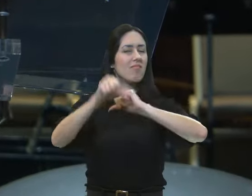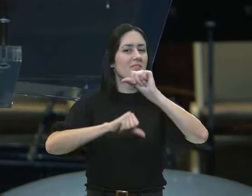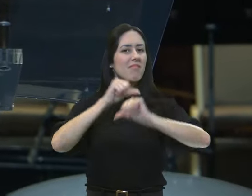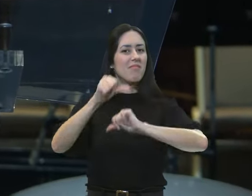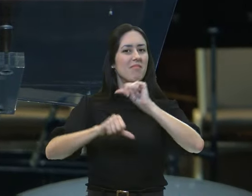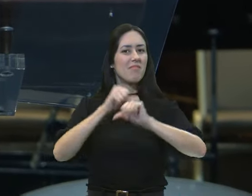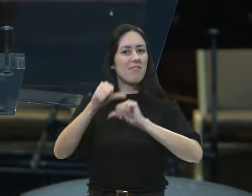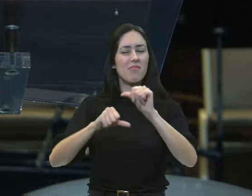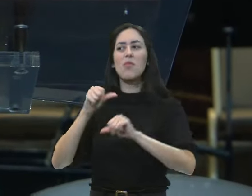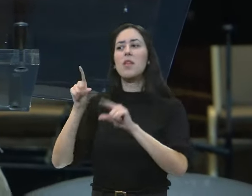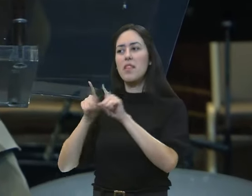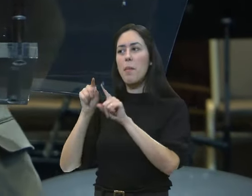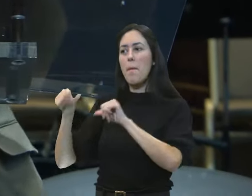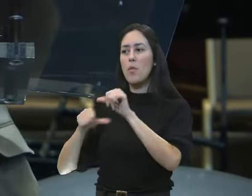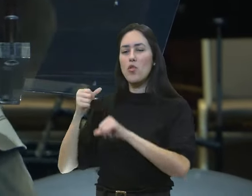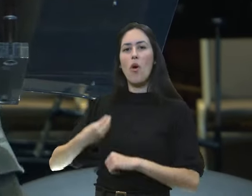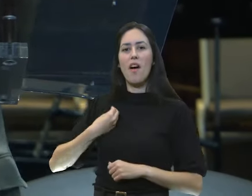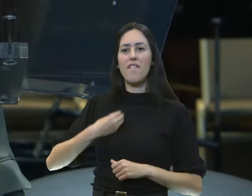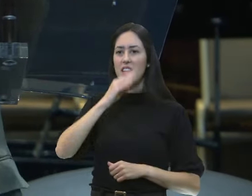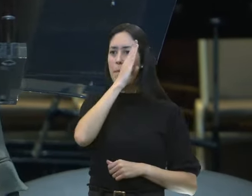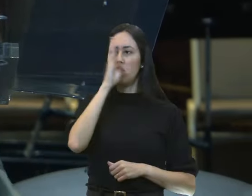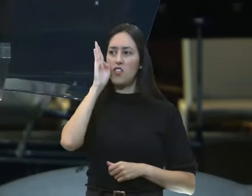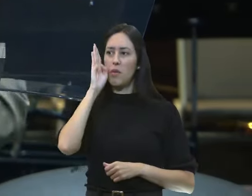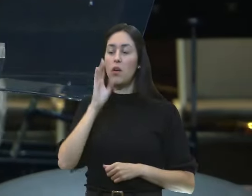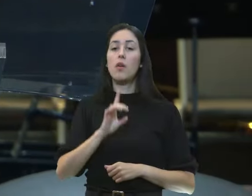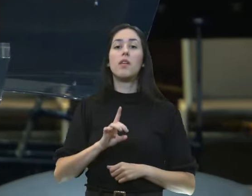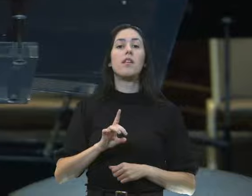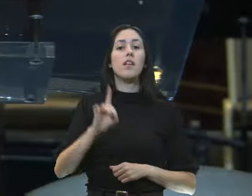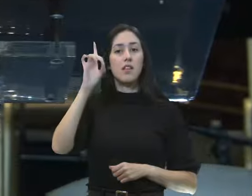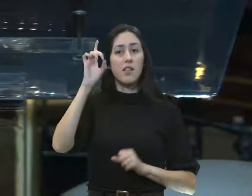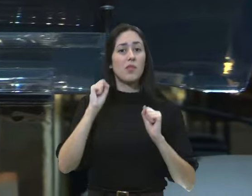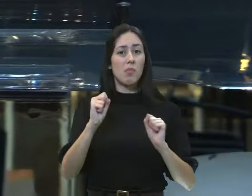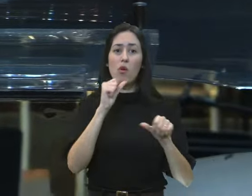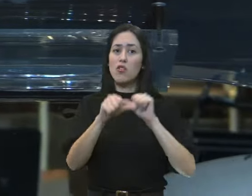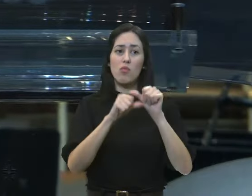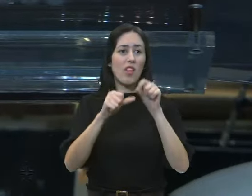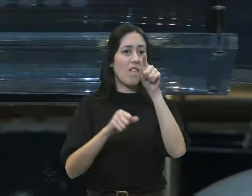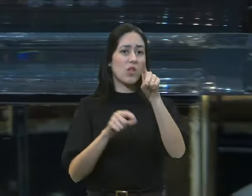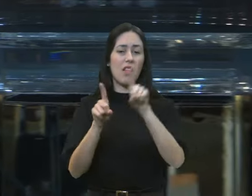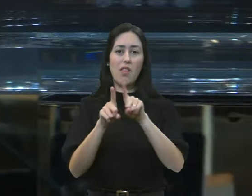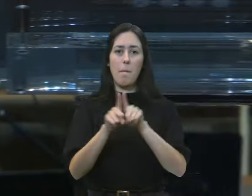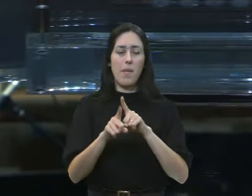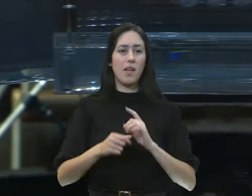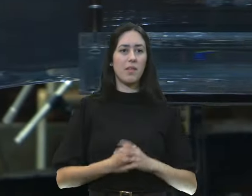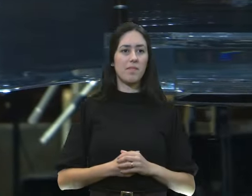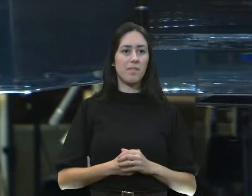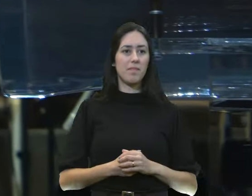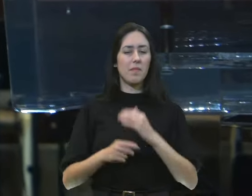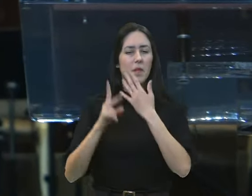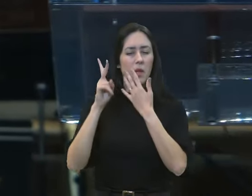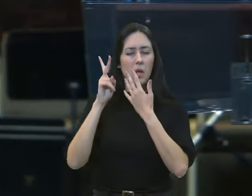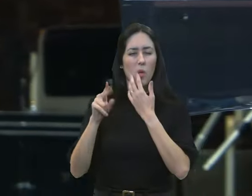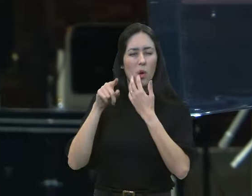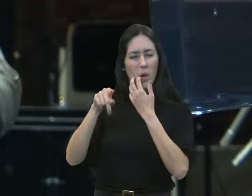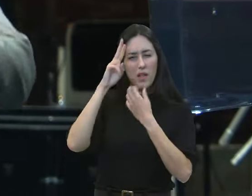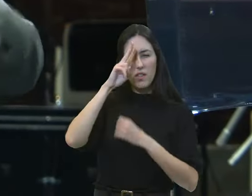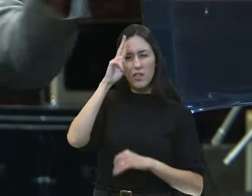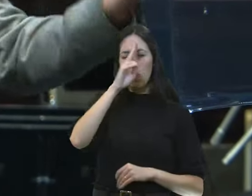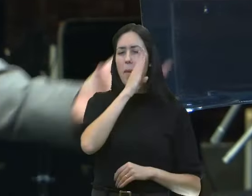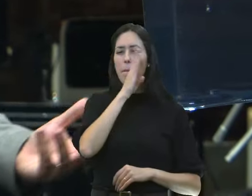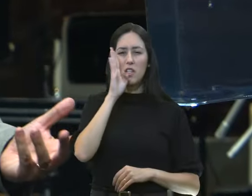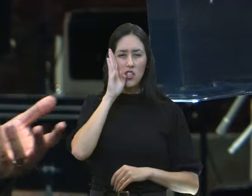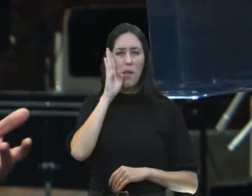realidade do Bartimeu, e Ele pode mudar você aqui. E sabe, assim como na história do Bartimeu, que